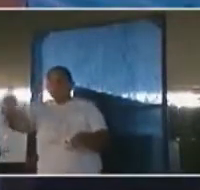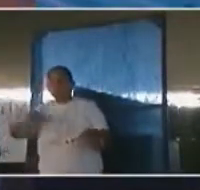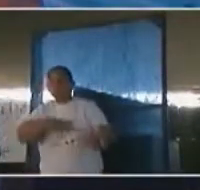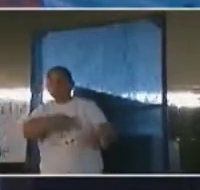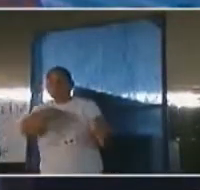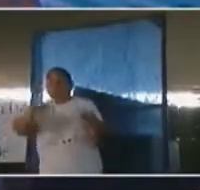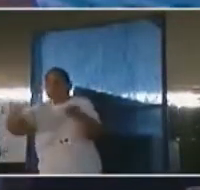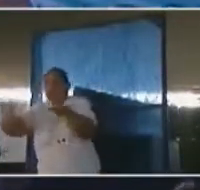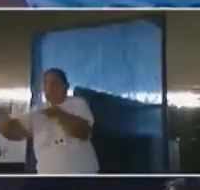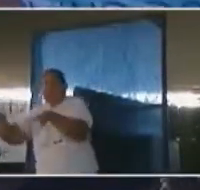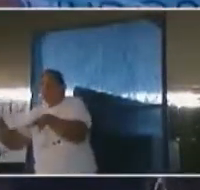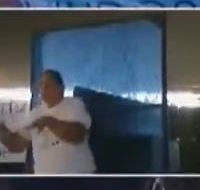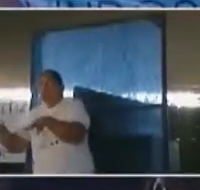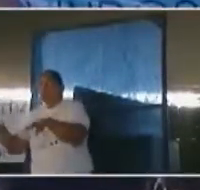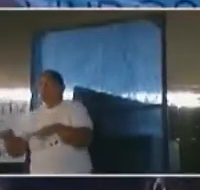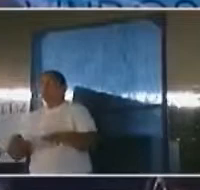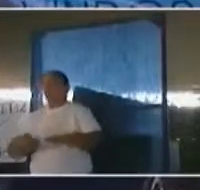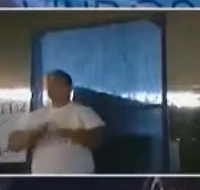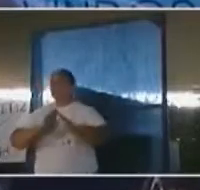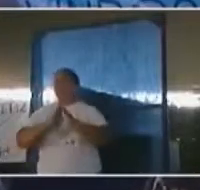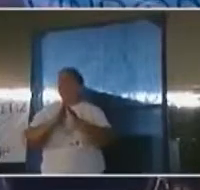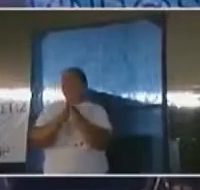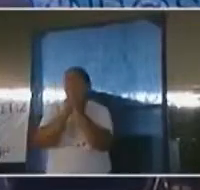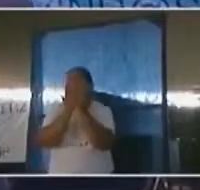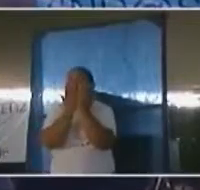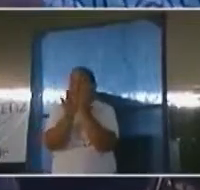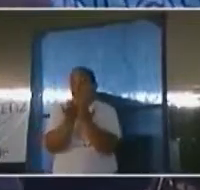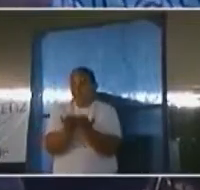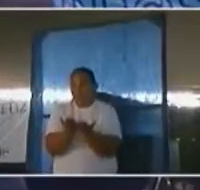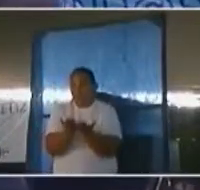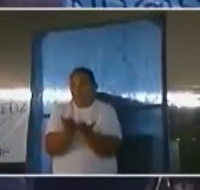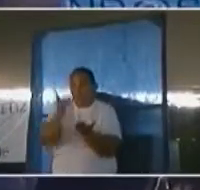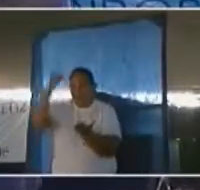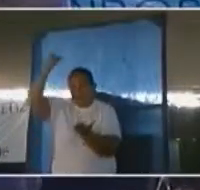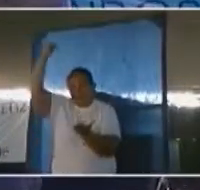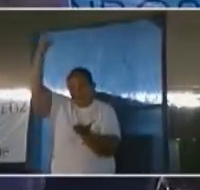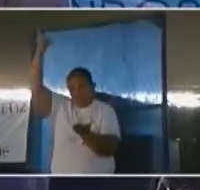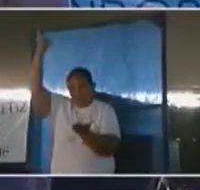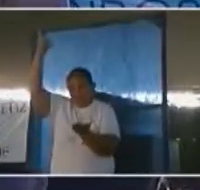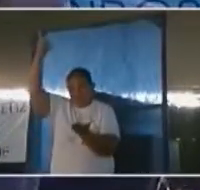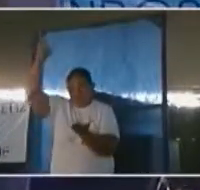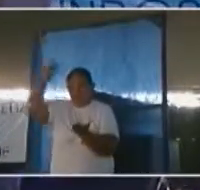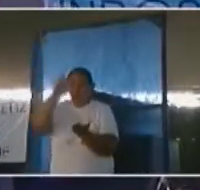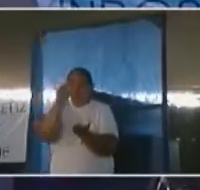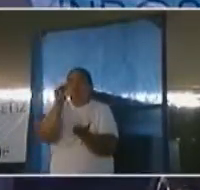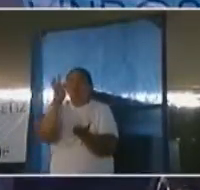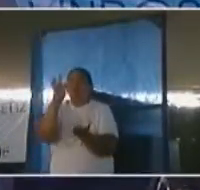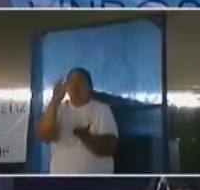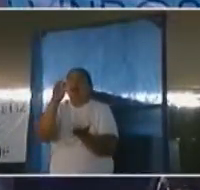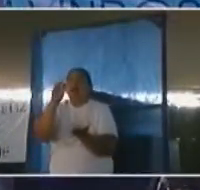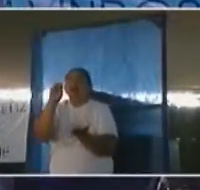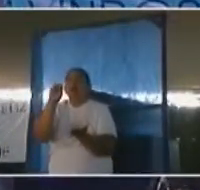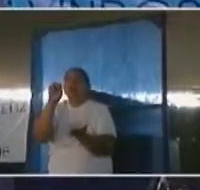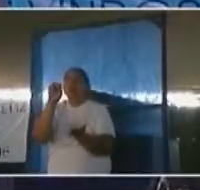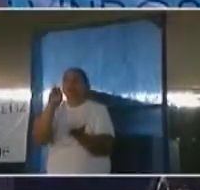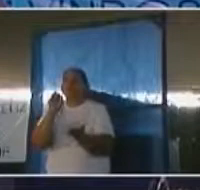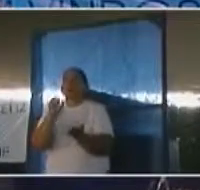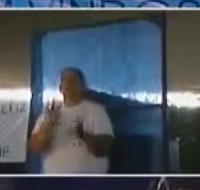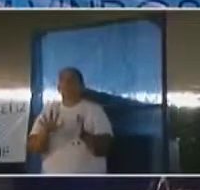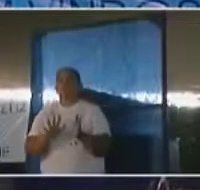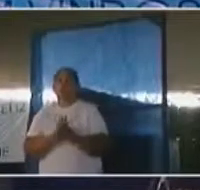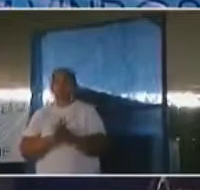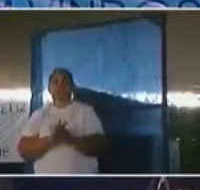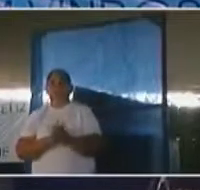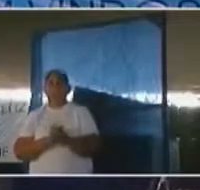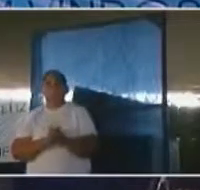ouvíssemos novamente todo este texto, desde o versículo 16 até o 34 do livro de